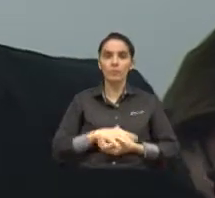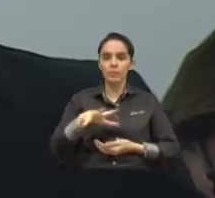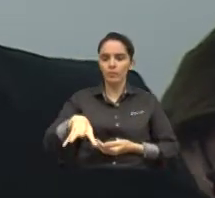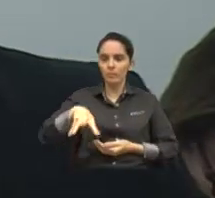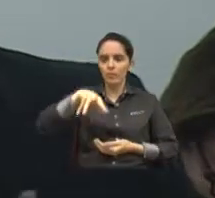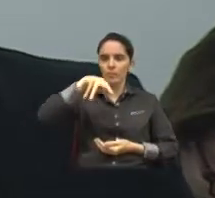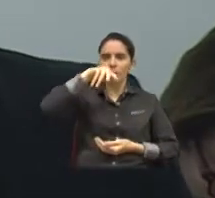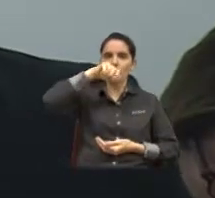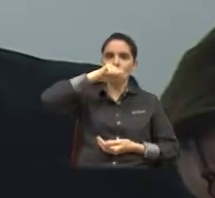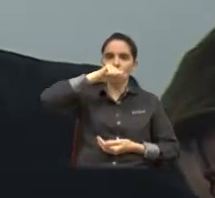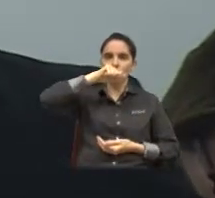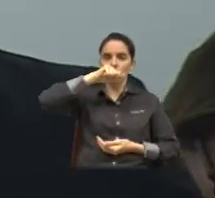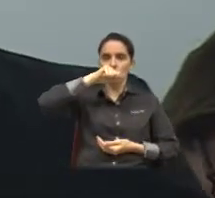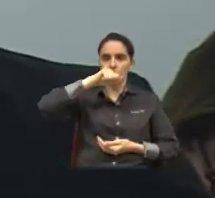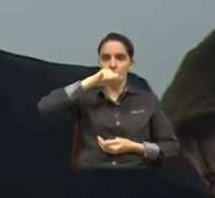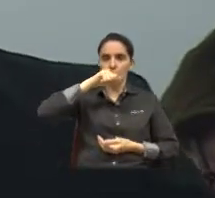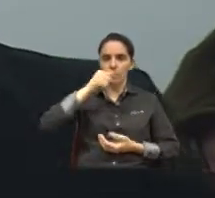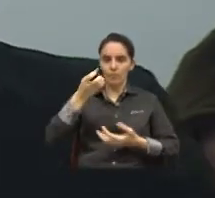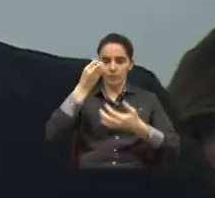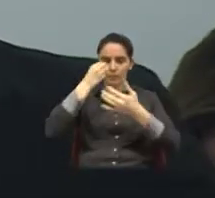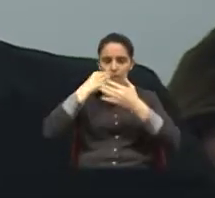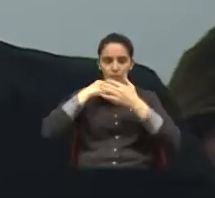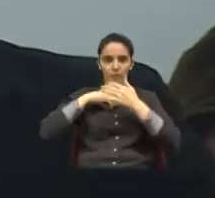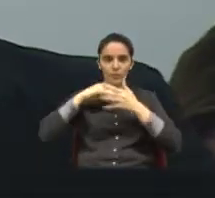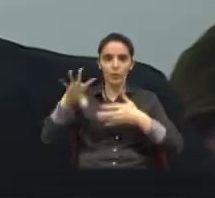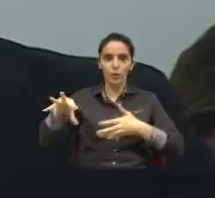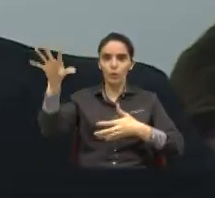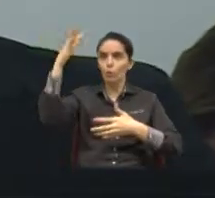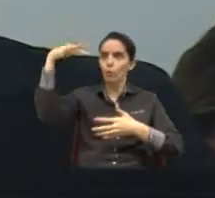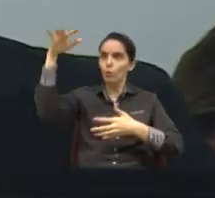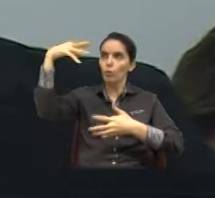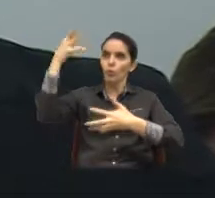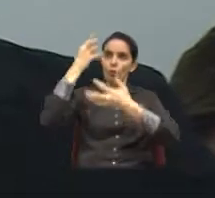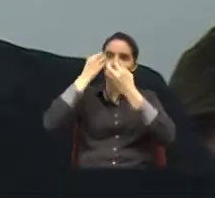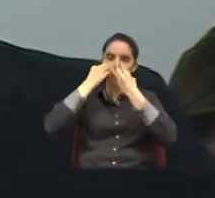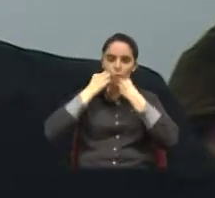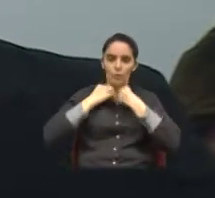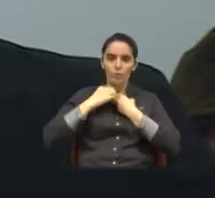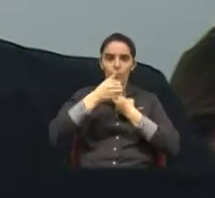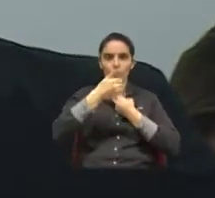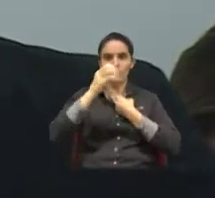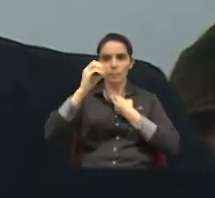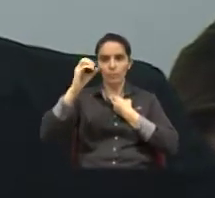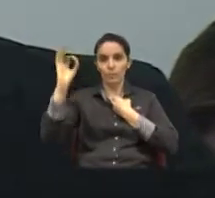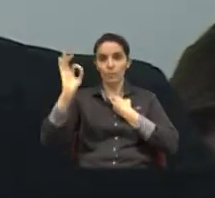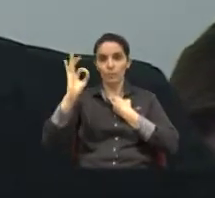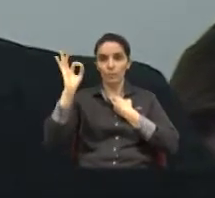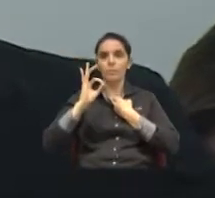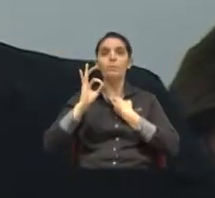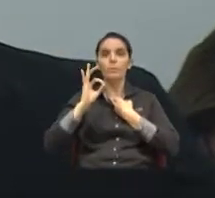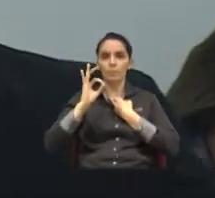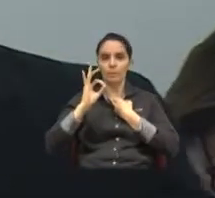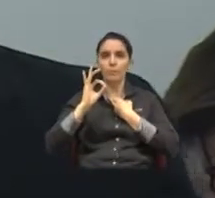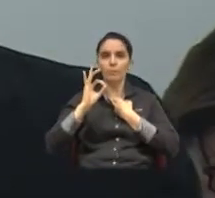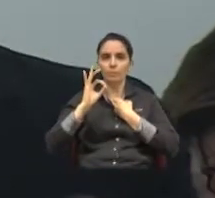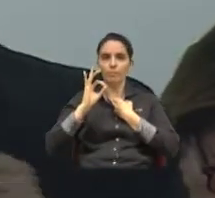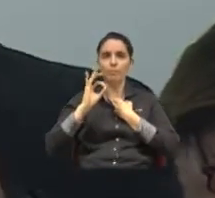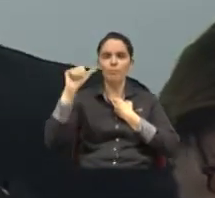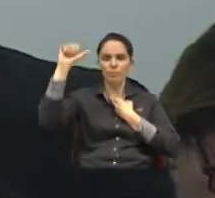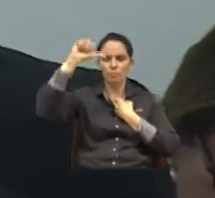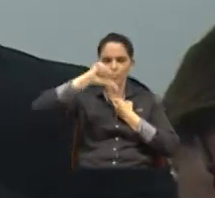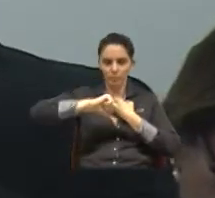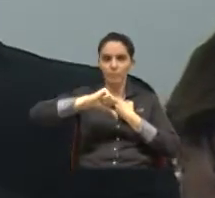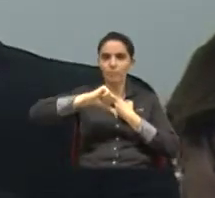inalando e retendo 100% da fumaça dentro do seu corpo. Então, é algo muito